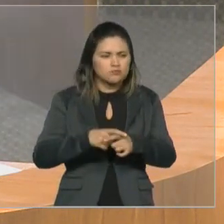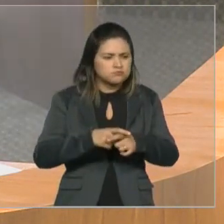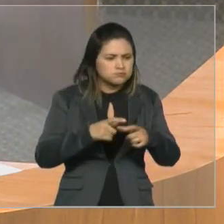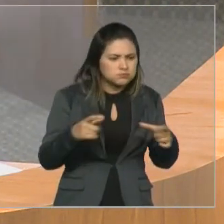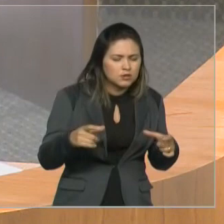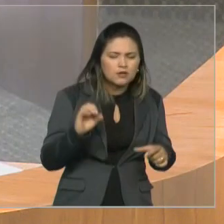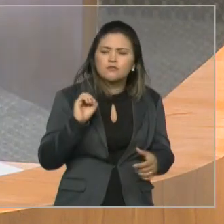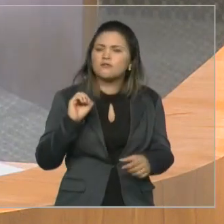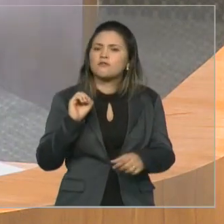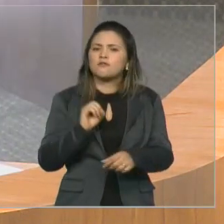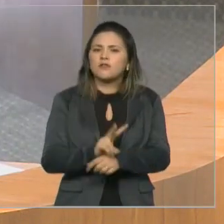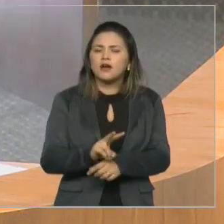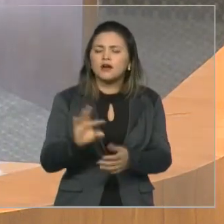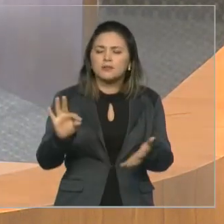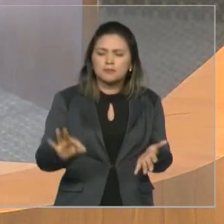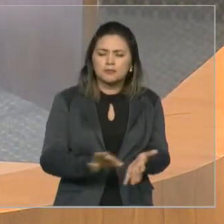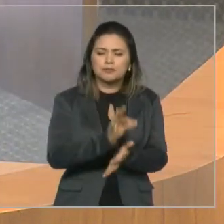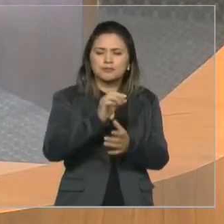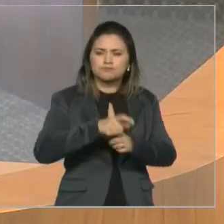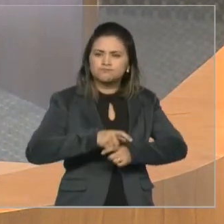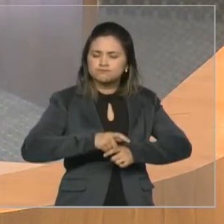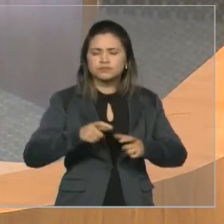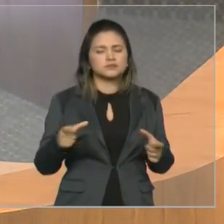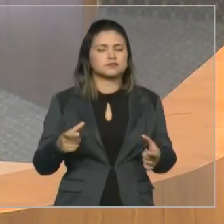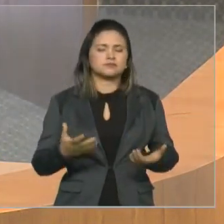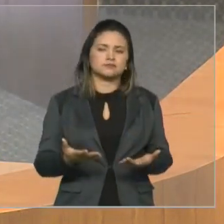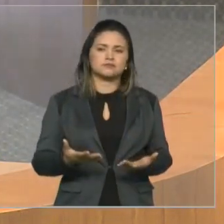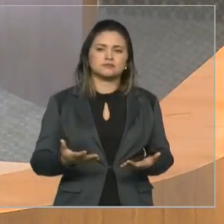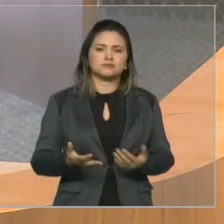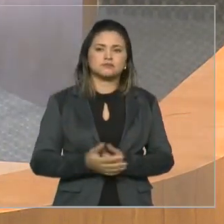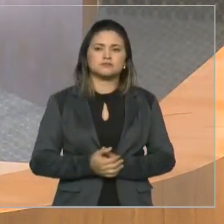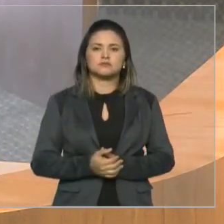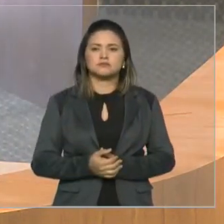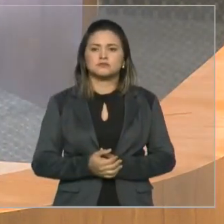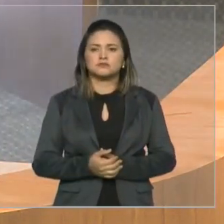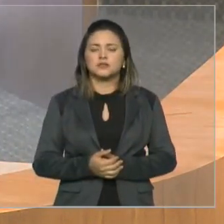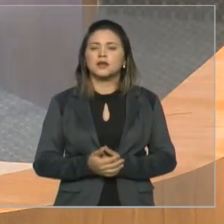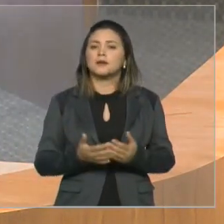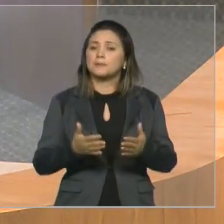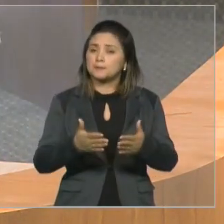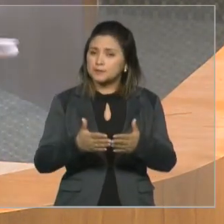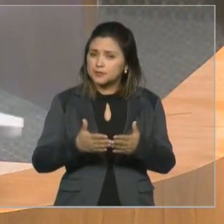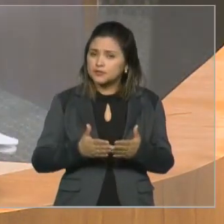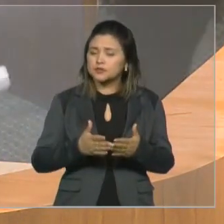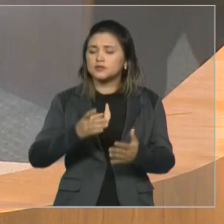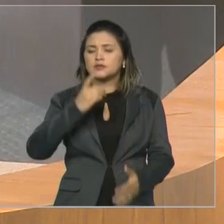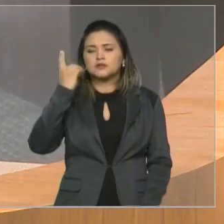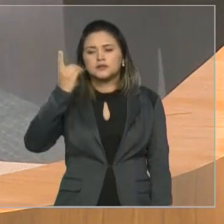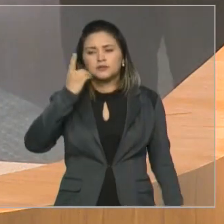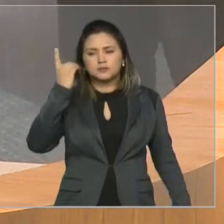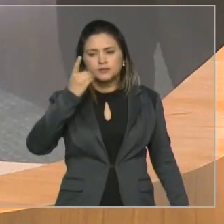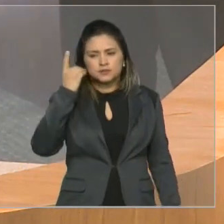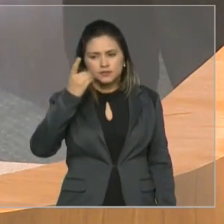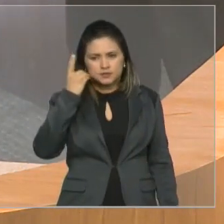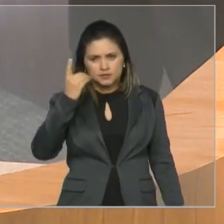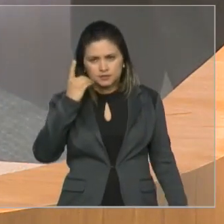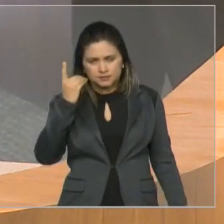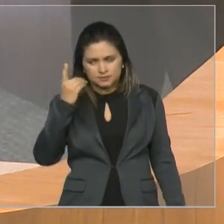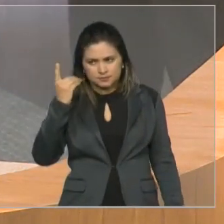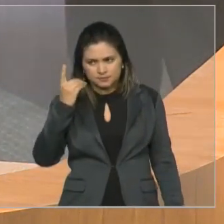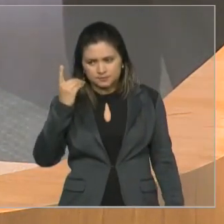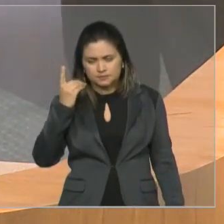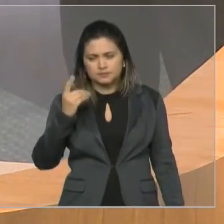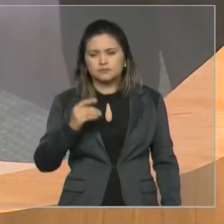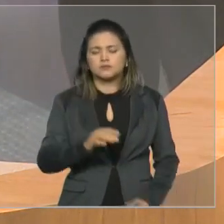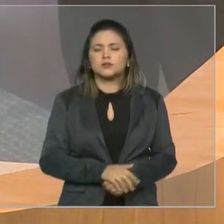cargos comissionados. Então, senhor presidente, para concluir, solicitando aos demais deputados para que possam não só apreciar,